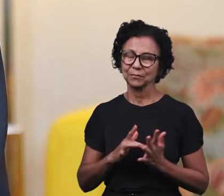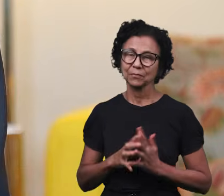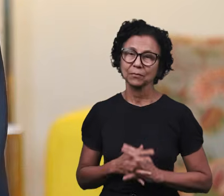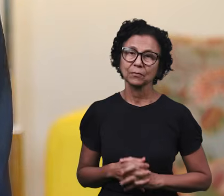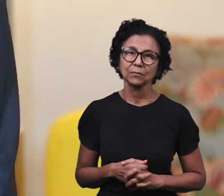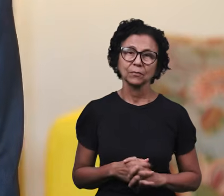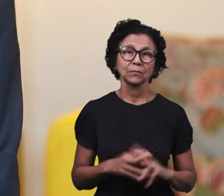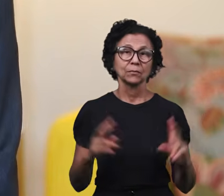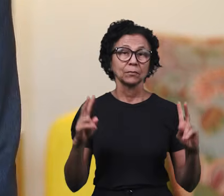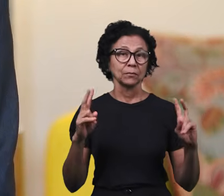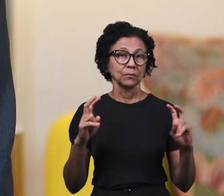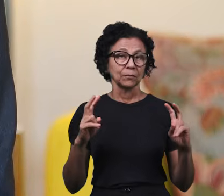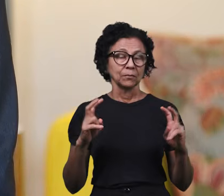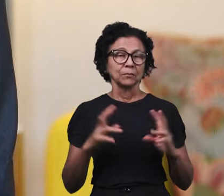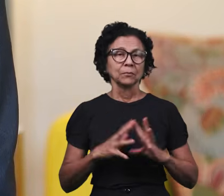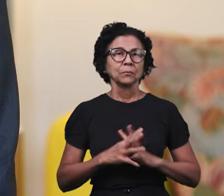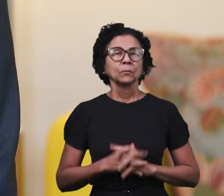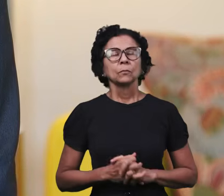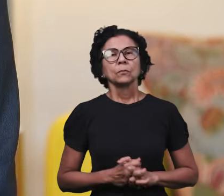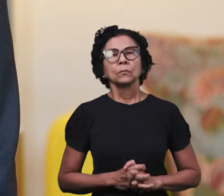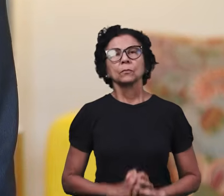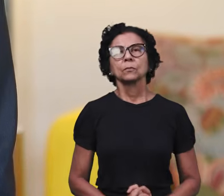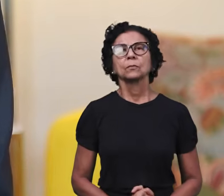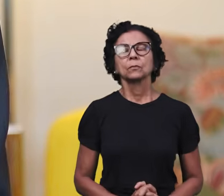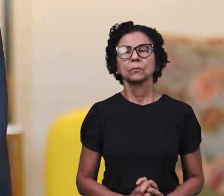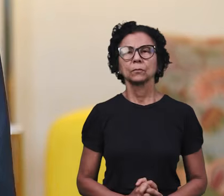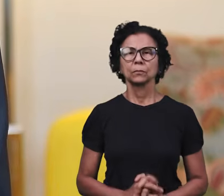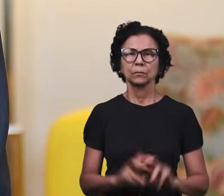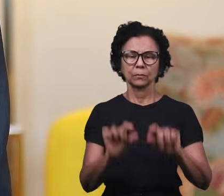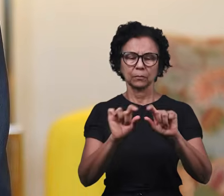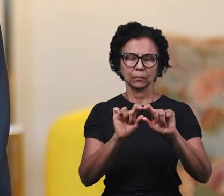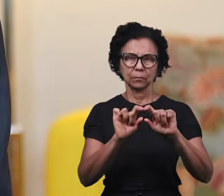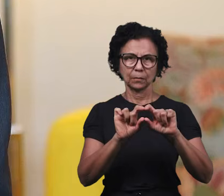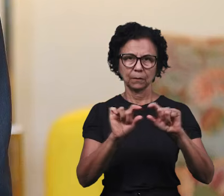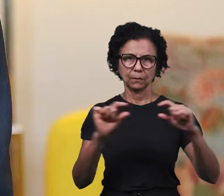o nosso assunto é uma frase